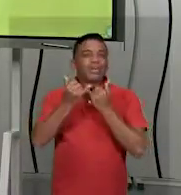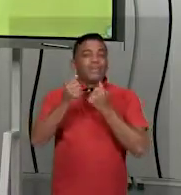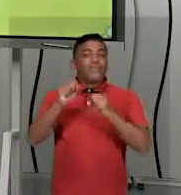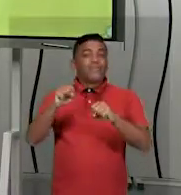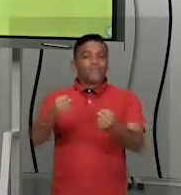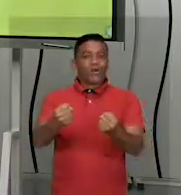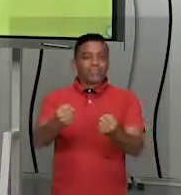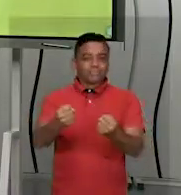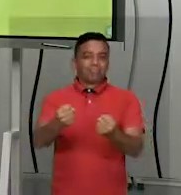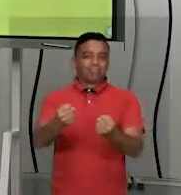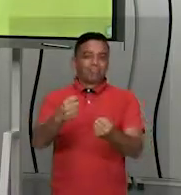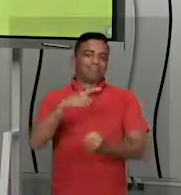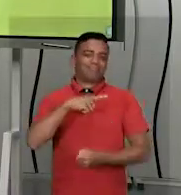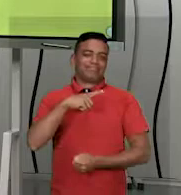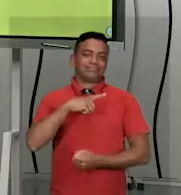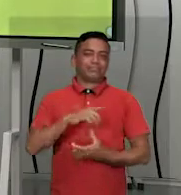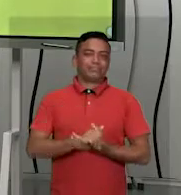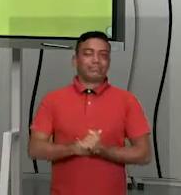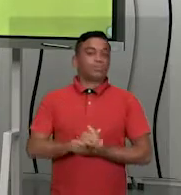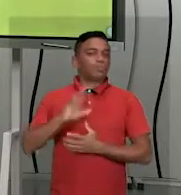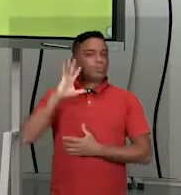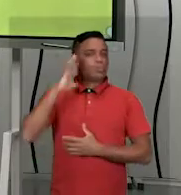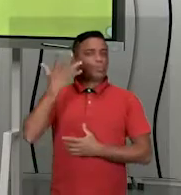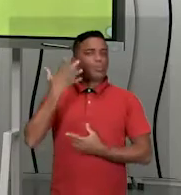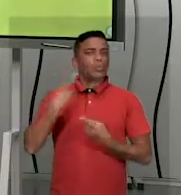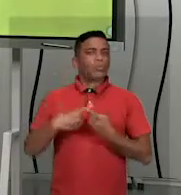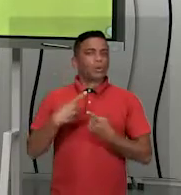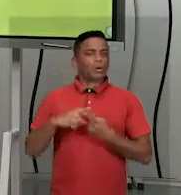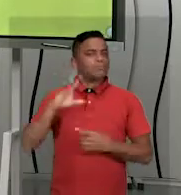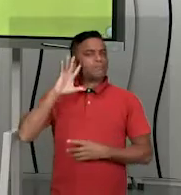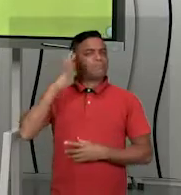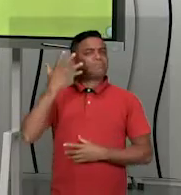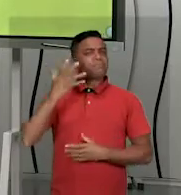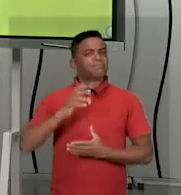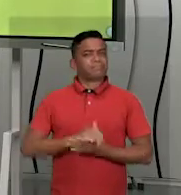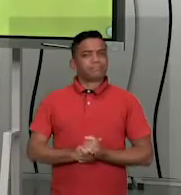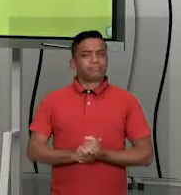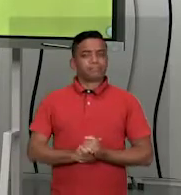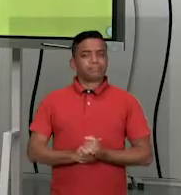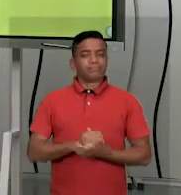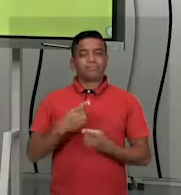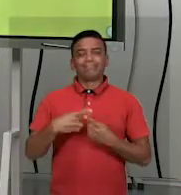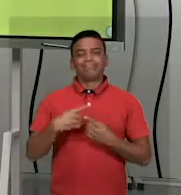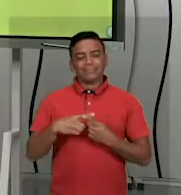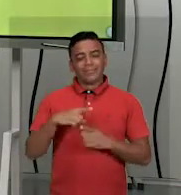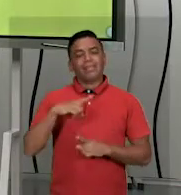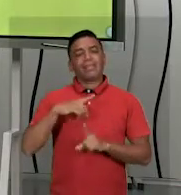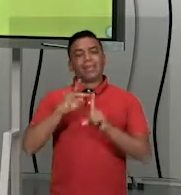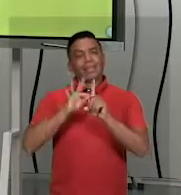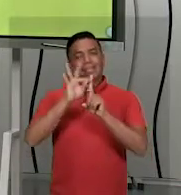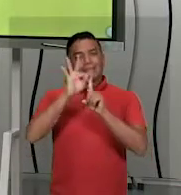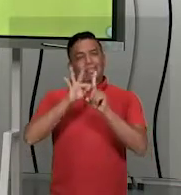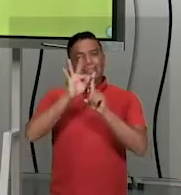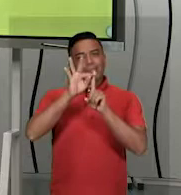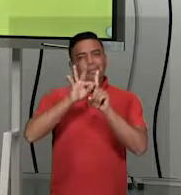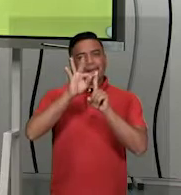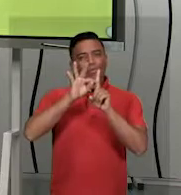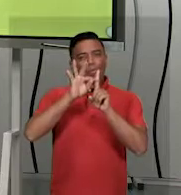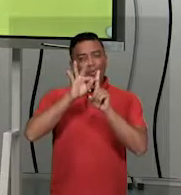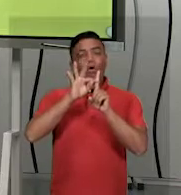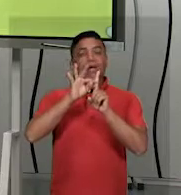meio. E isso só aconteceu porque houve variação do